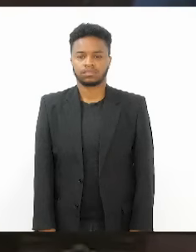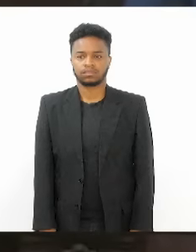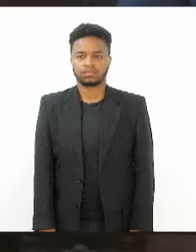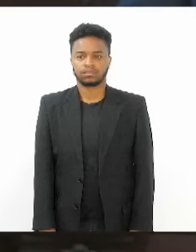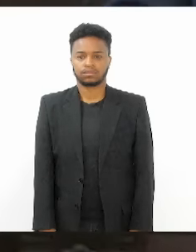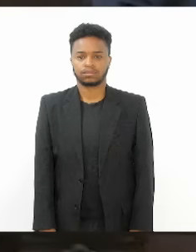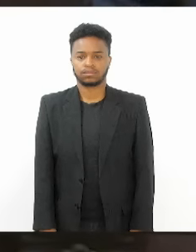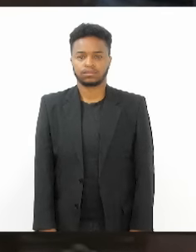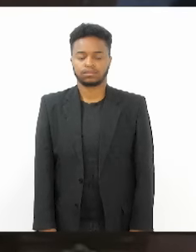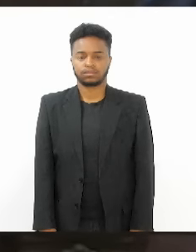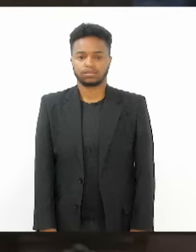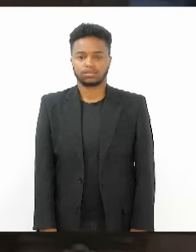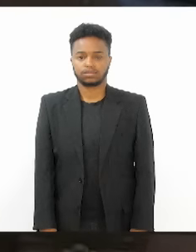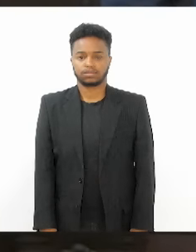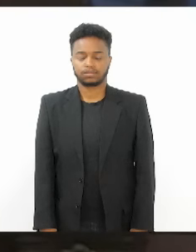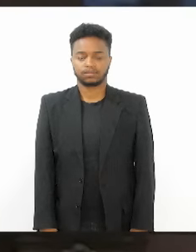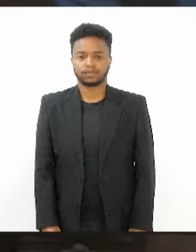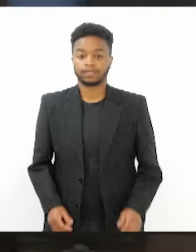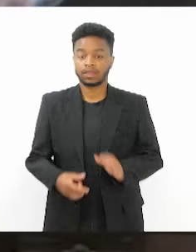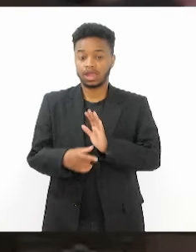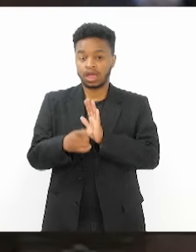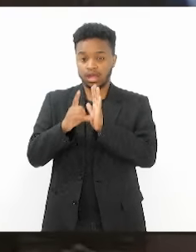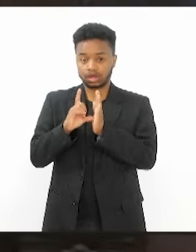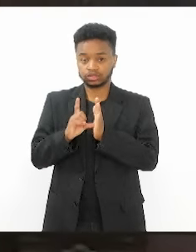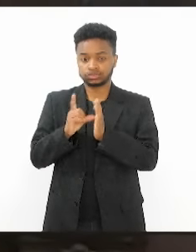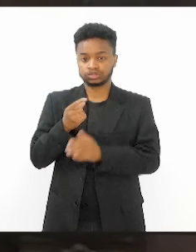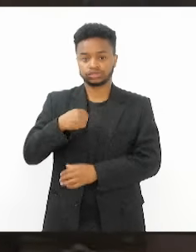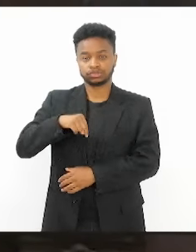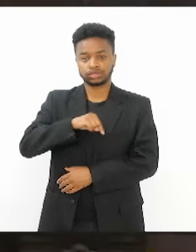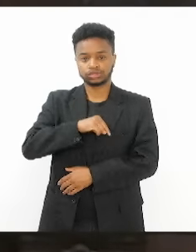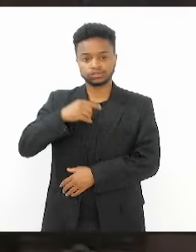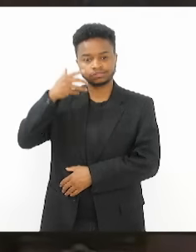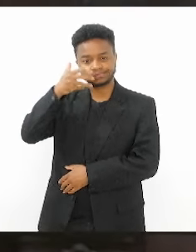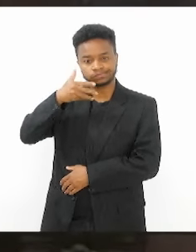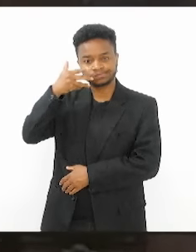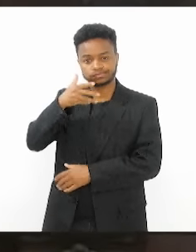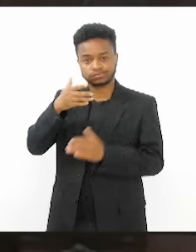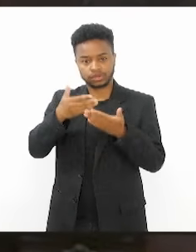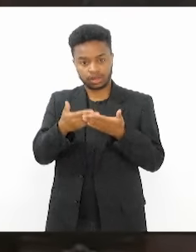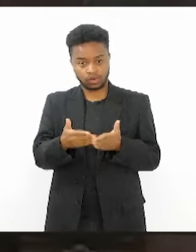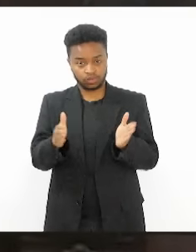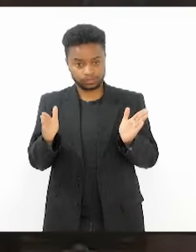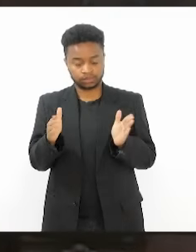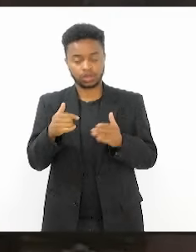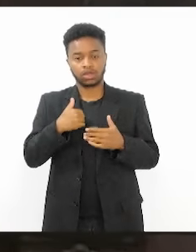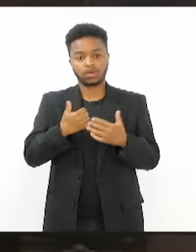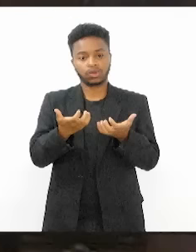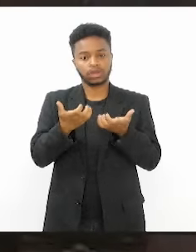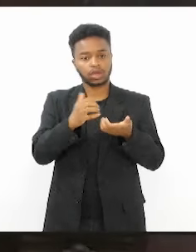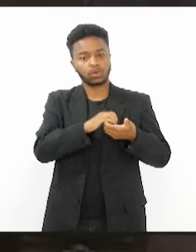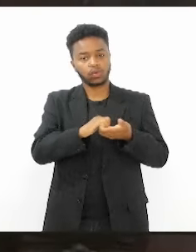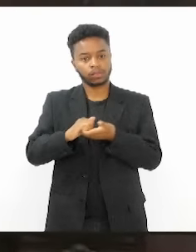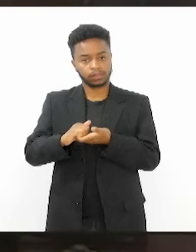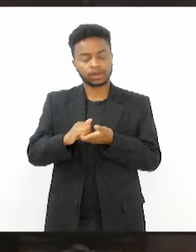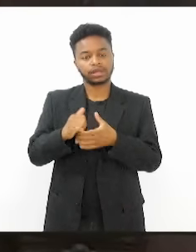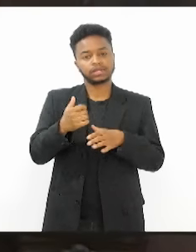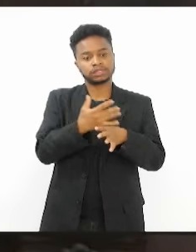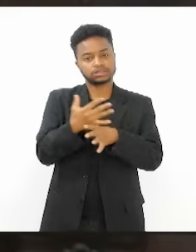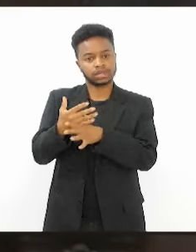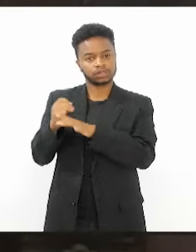Antes de nós fazermos o discurso de abertura, queria saudar aqui algumas cidades